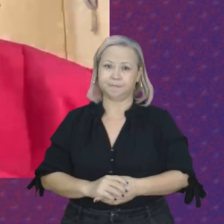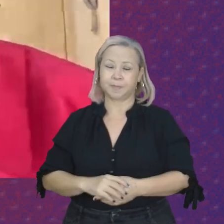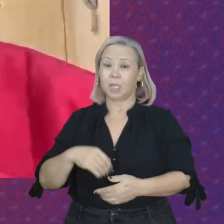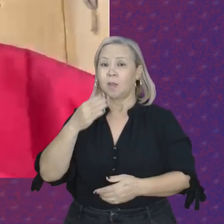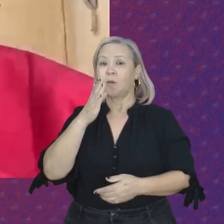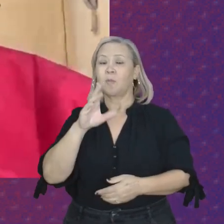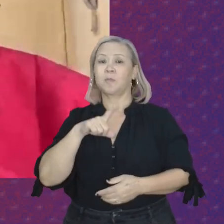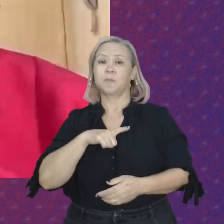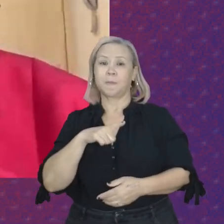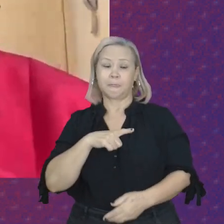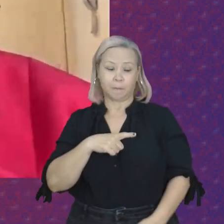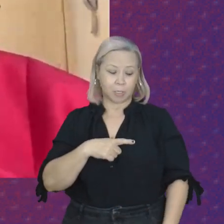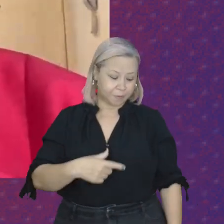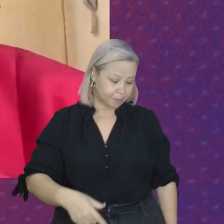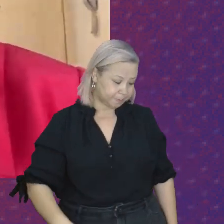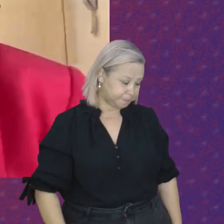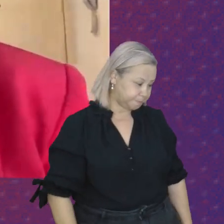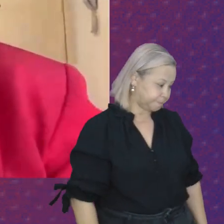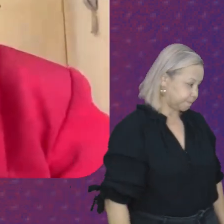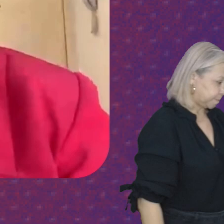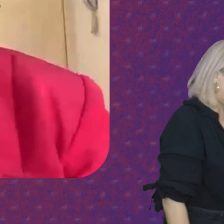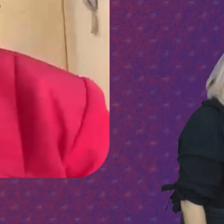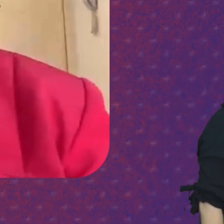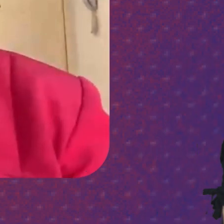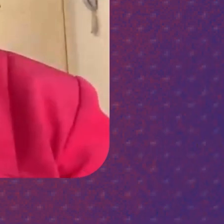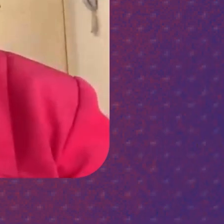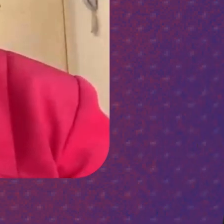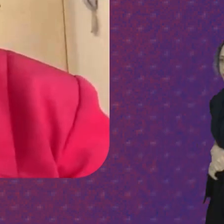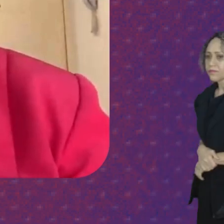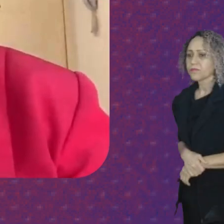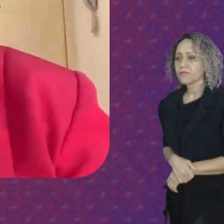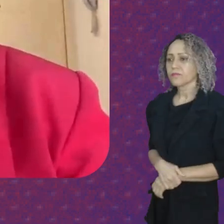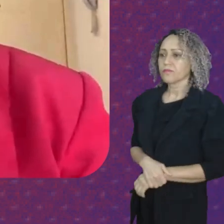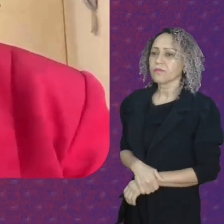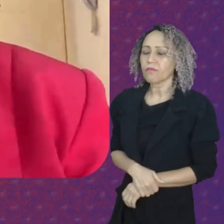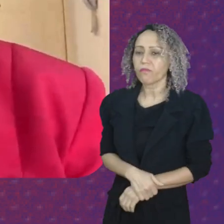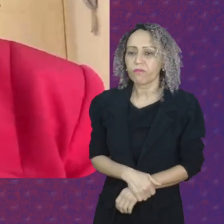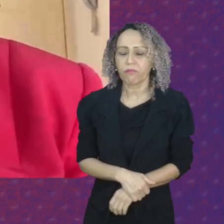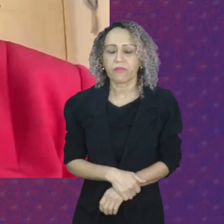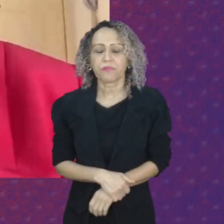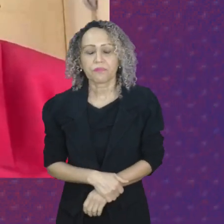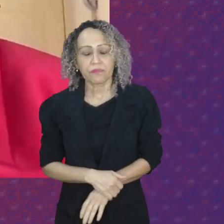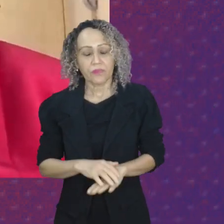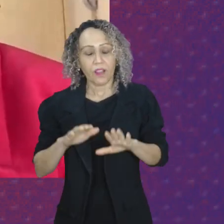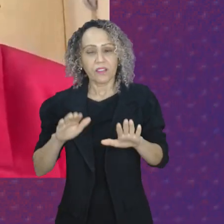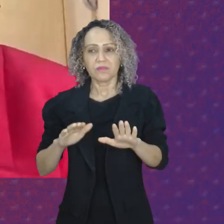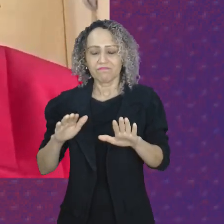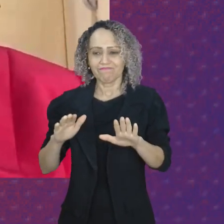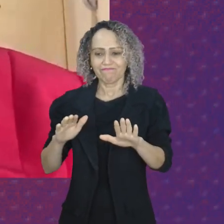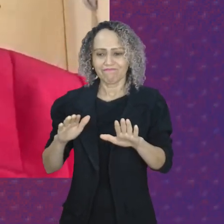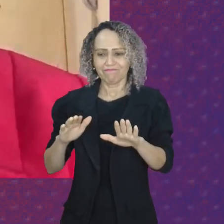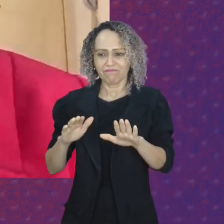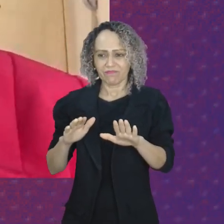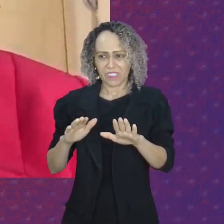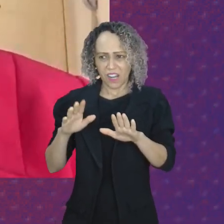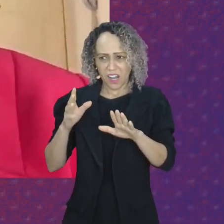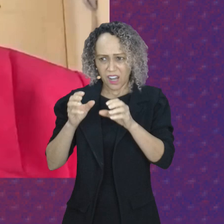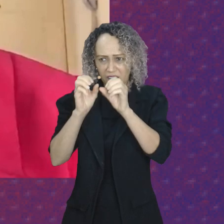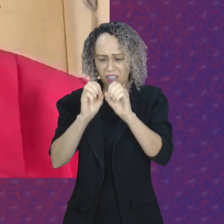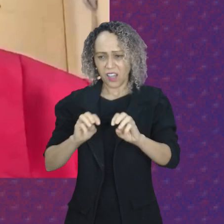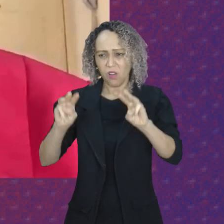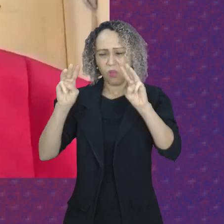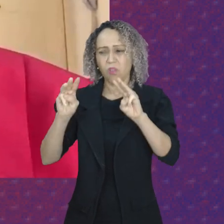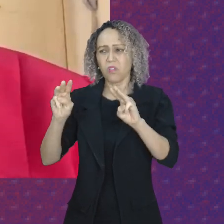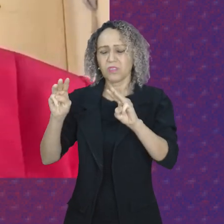teve uma participação destacada na Agenda 2030 da ONU, e que levou também à criação,